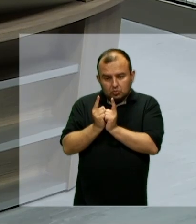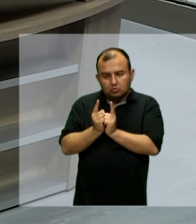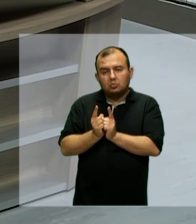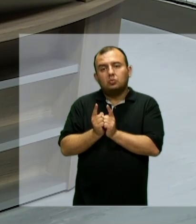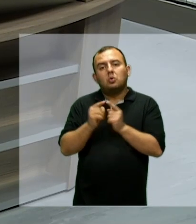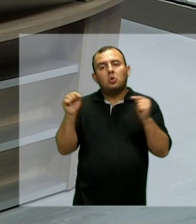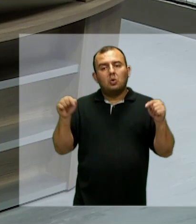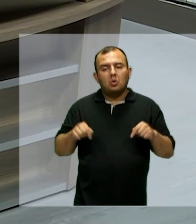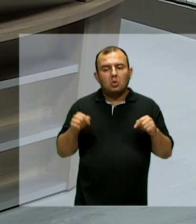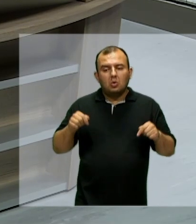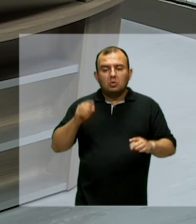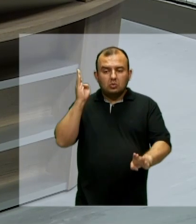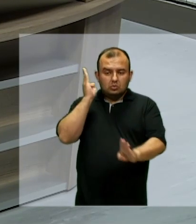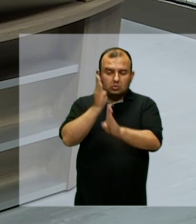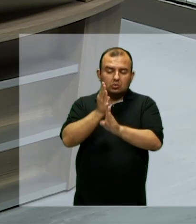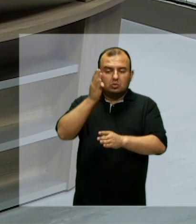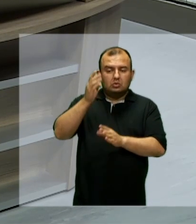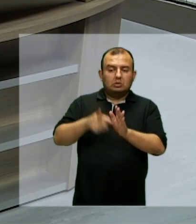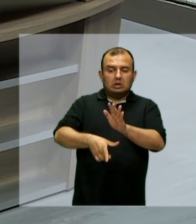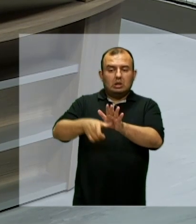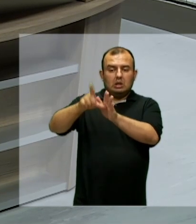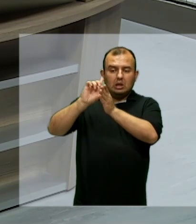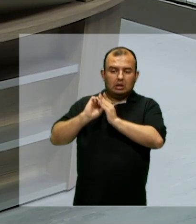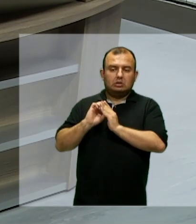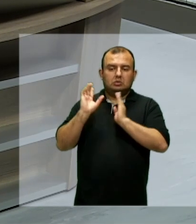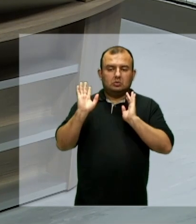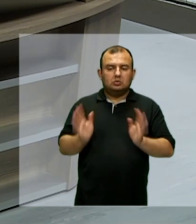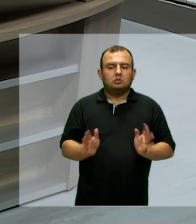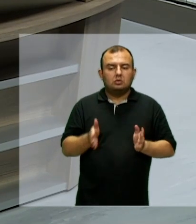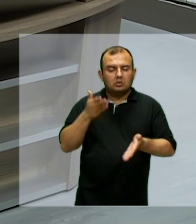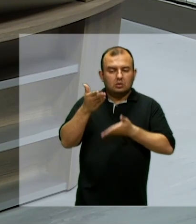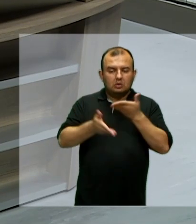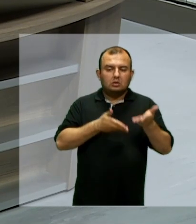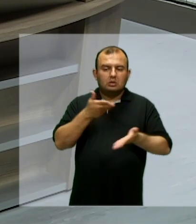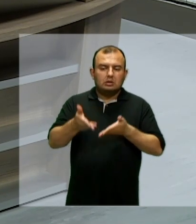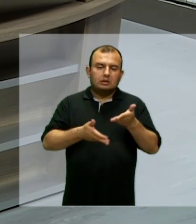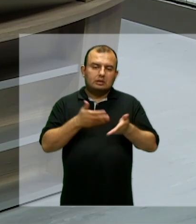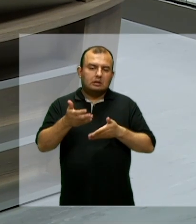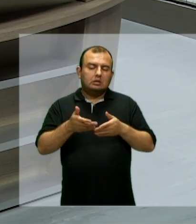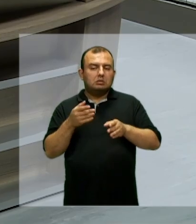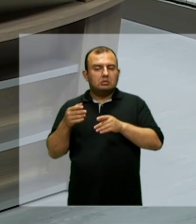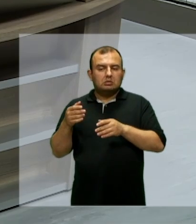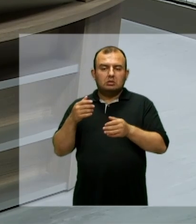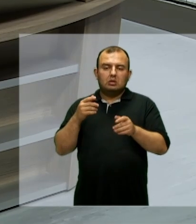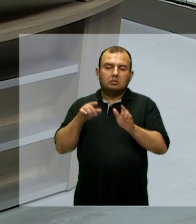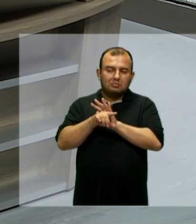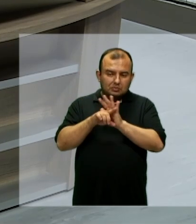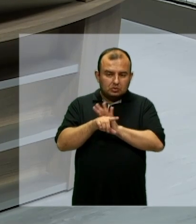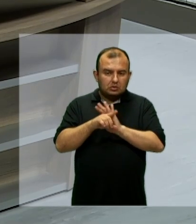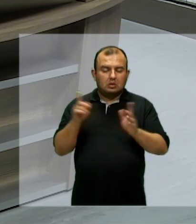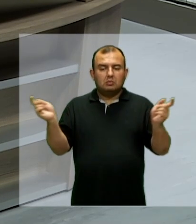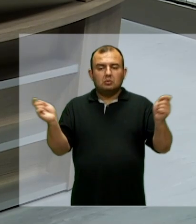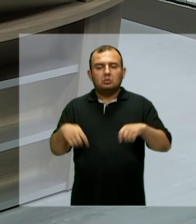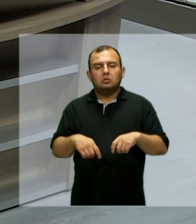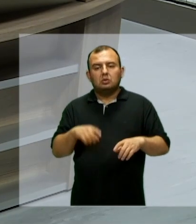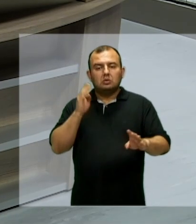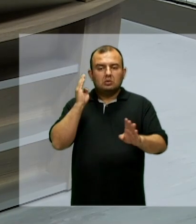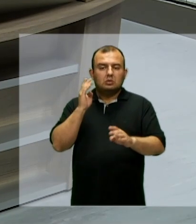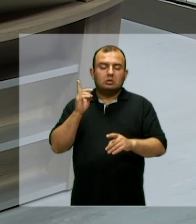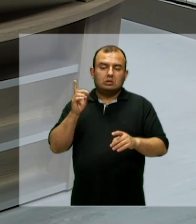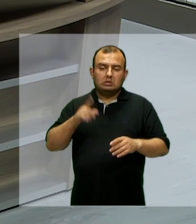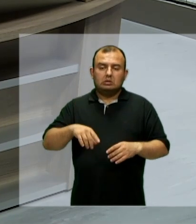dia, o diagnóstico precoce, né, o tratamento, esses programas de rastreamento possibilitam diagnósticos em